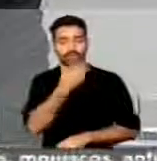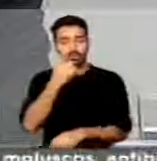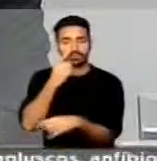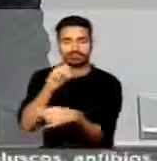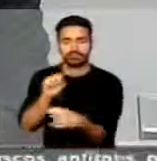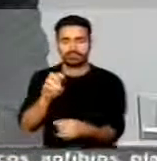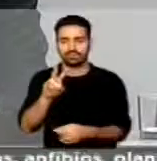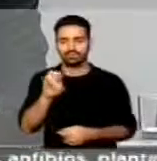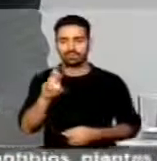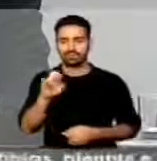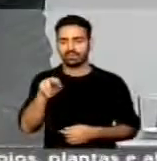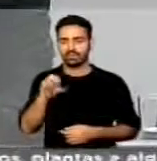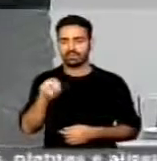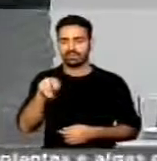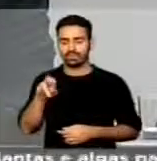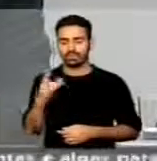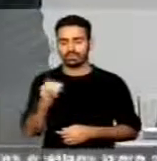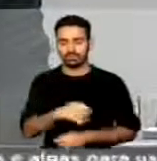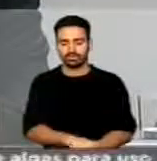Severino Mi.